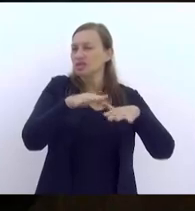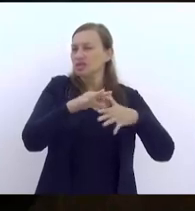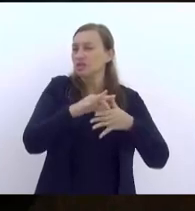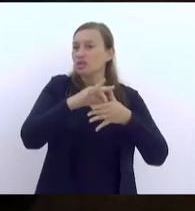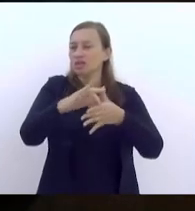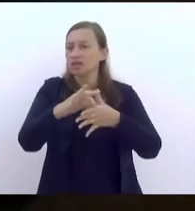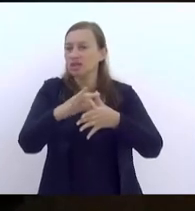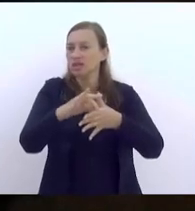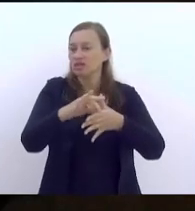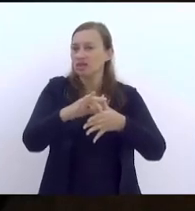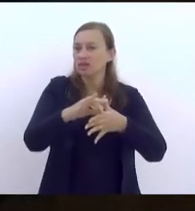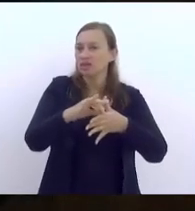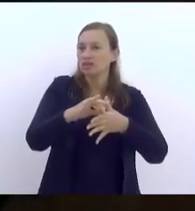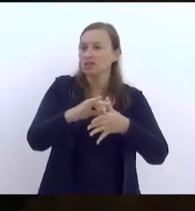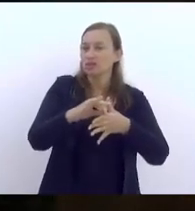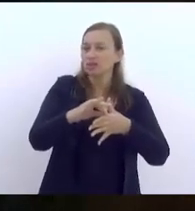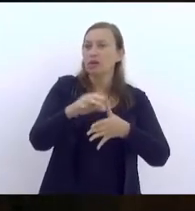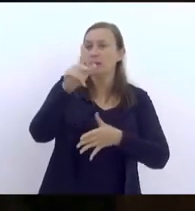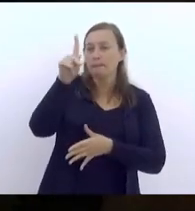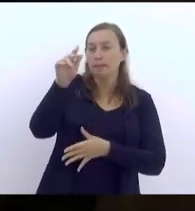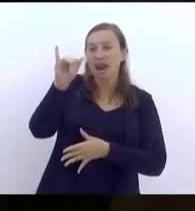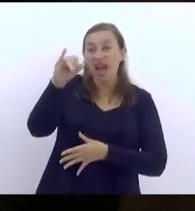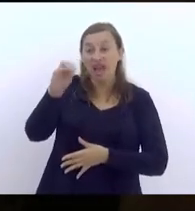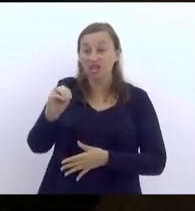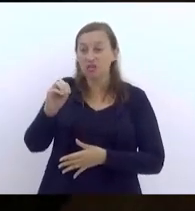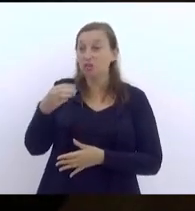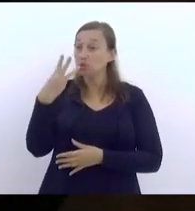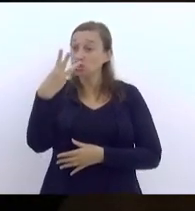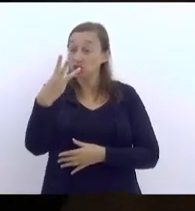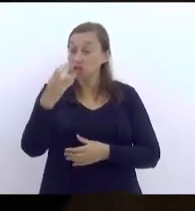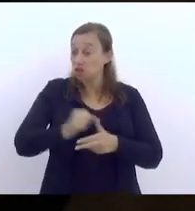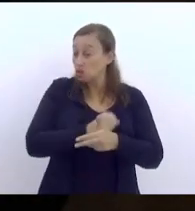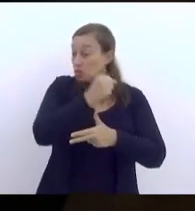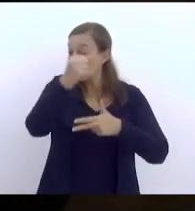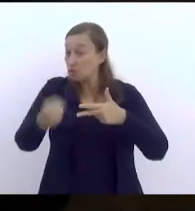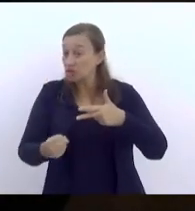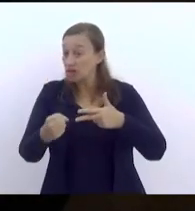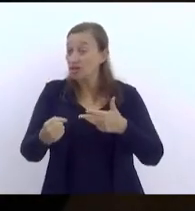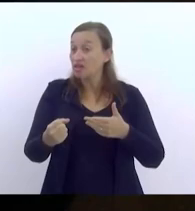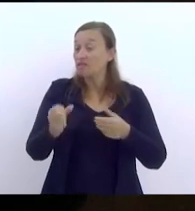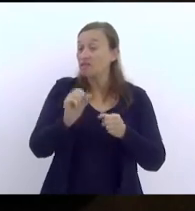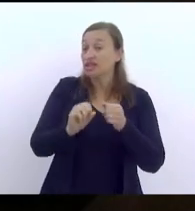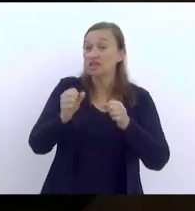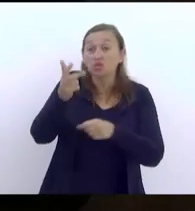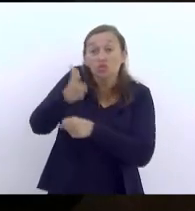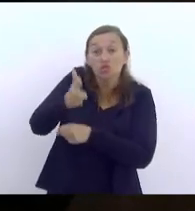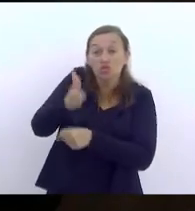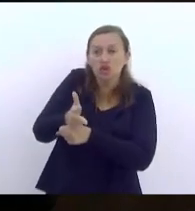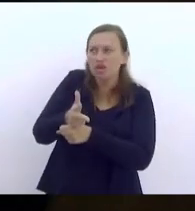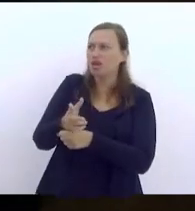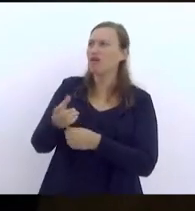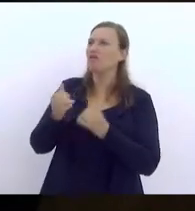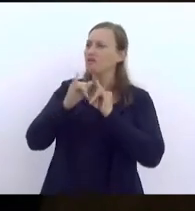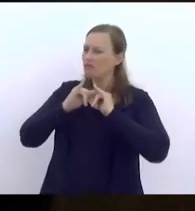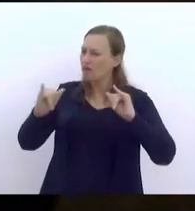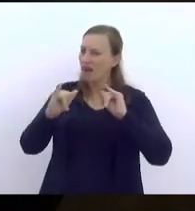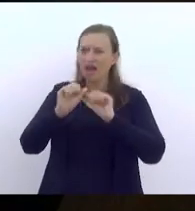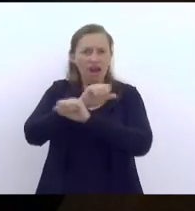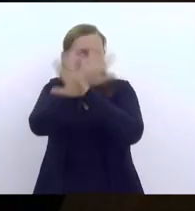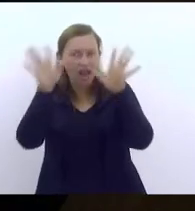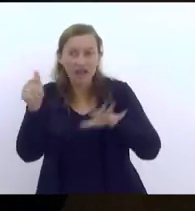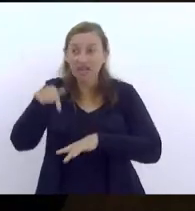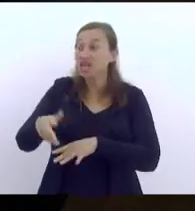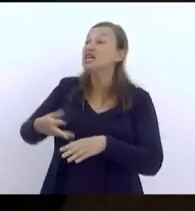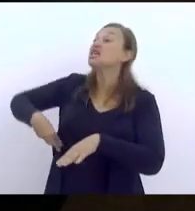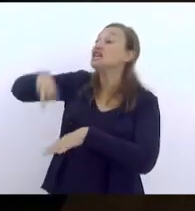do Palácio, na frente dos três poderes, apenas fazendo vídeo. De antemão, quero deixar bem claro aqui, quem entrou